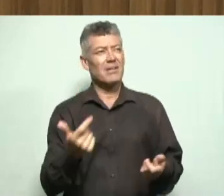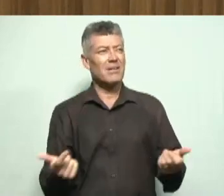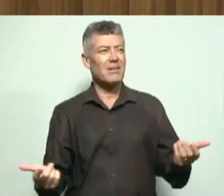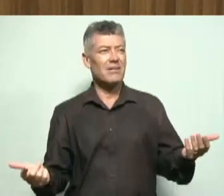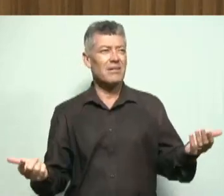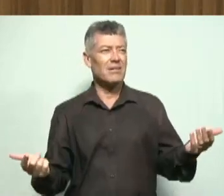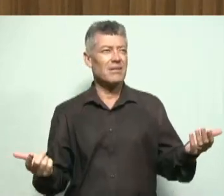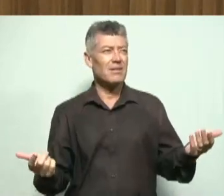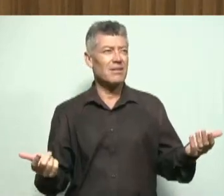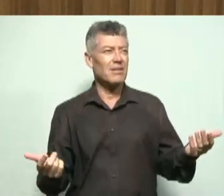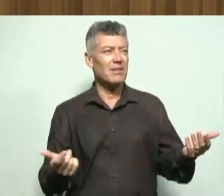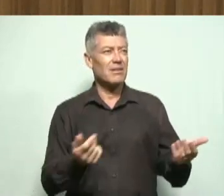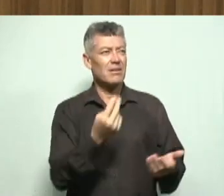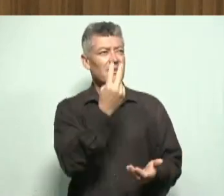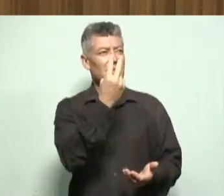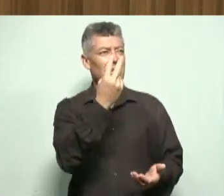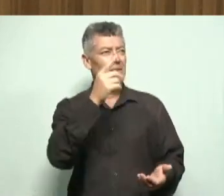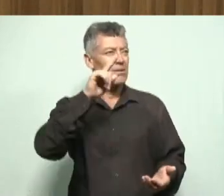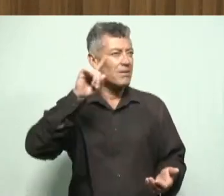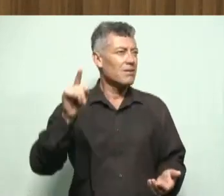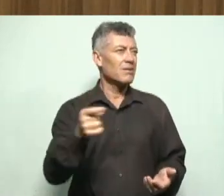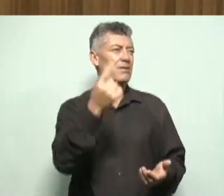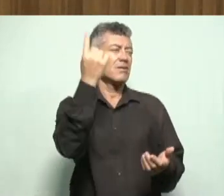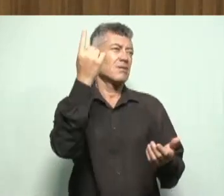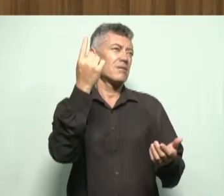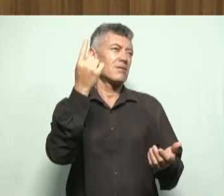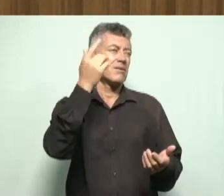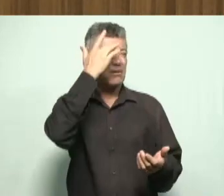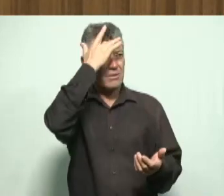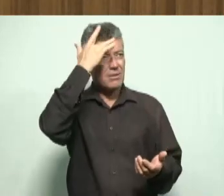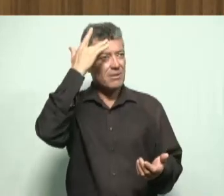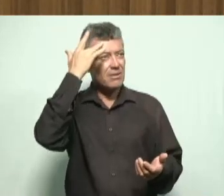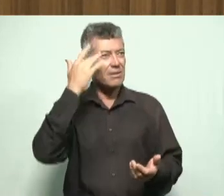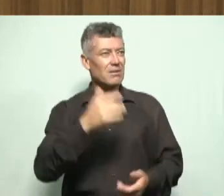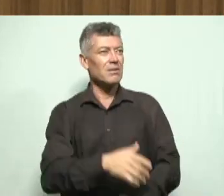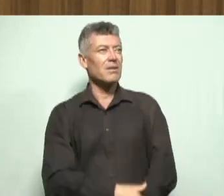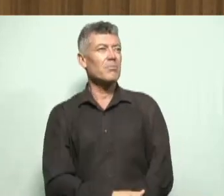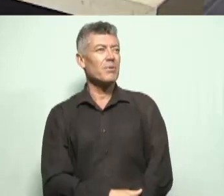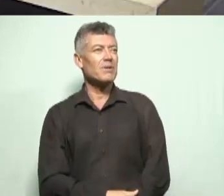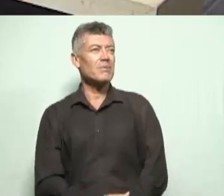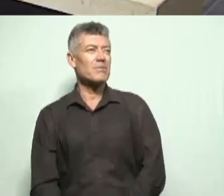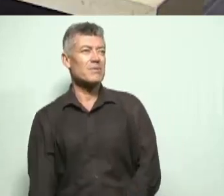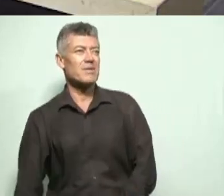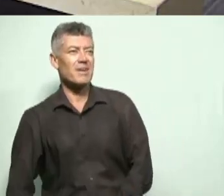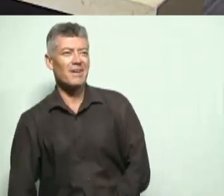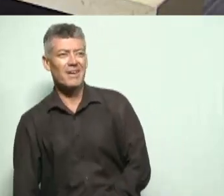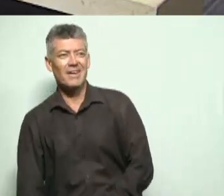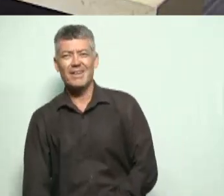Um playback para quase 2 milhões de pessoas. Gente, pelo amor de Deus. Era isso, seu presidente. Muito obrigado.